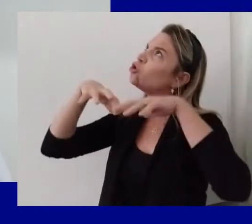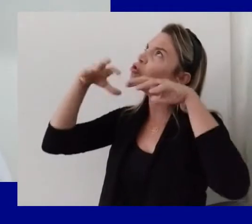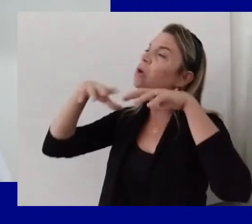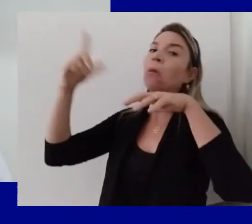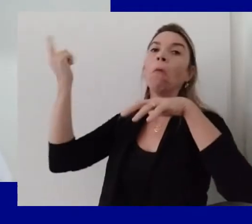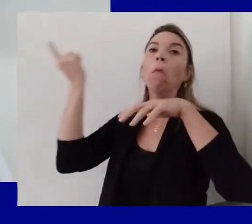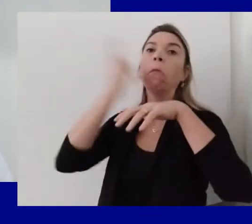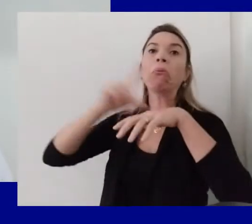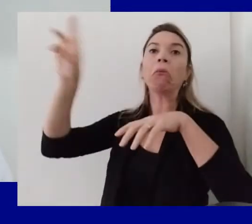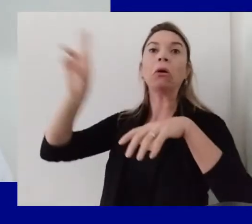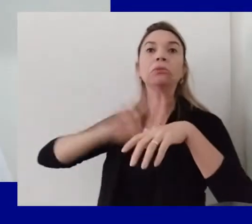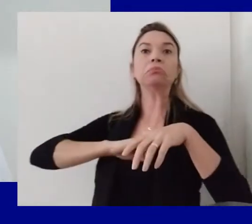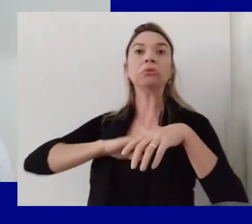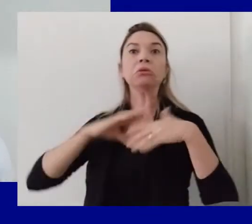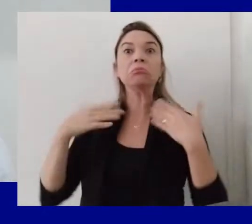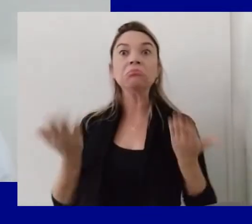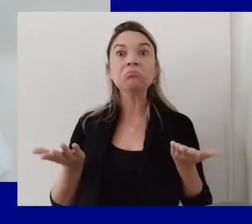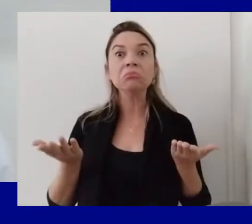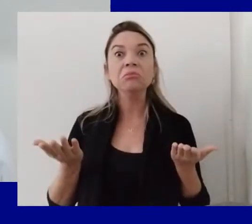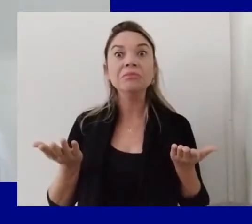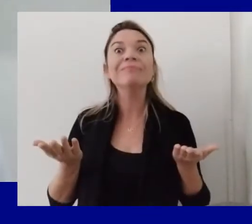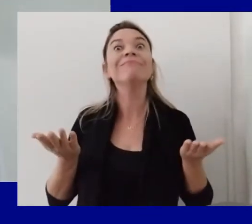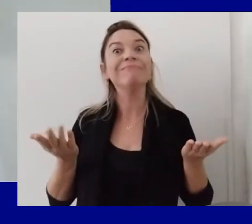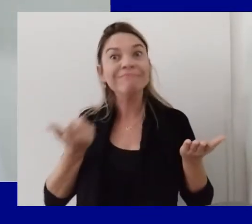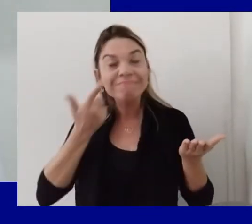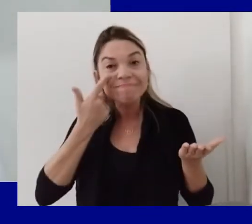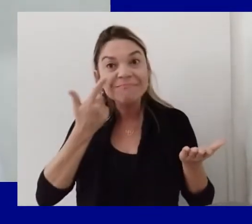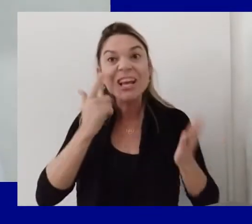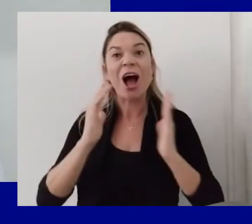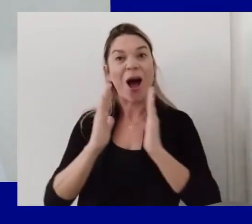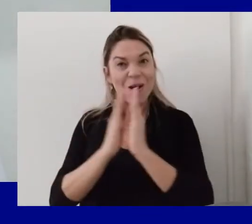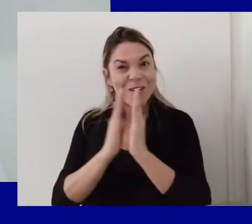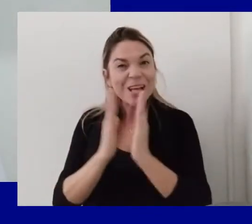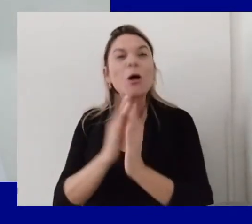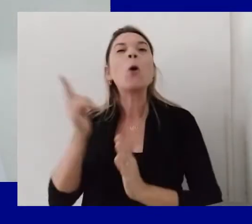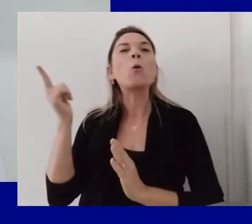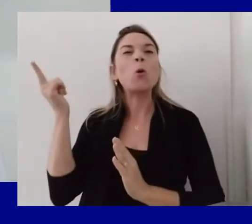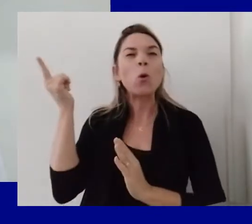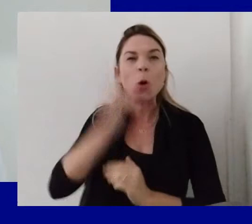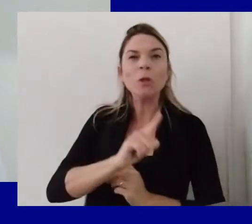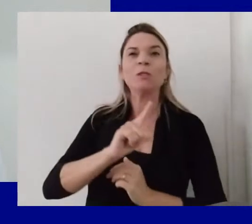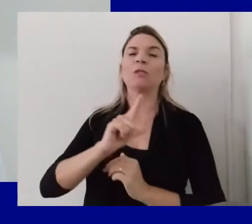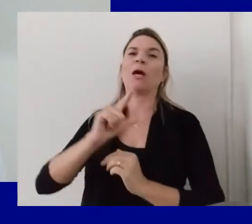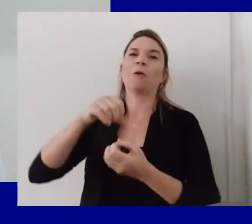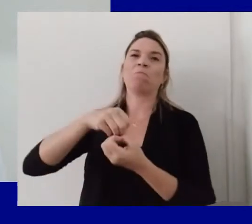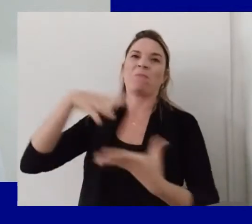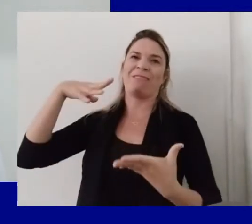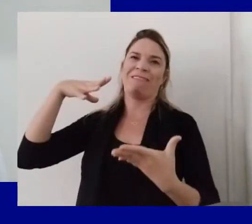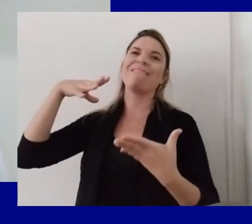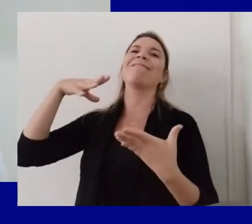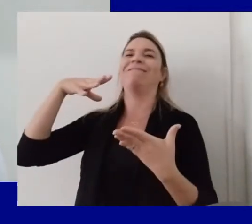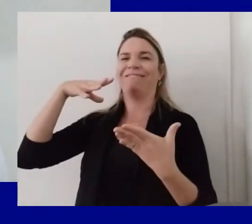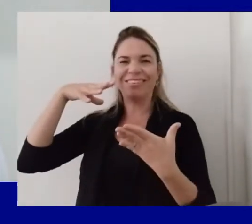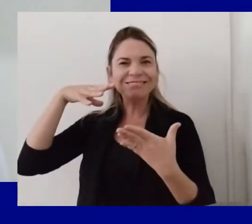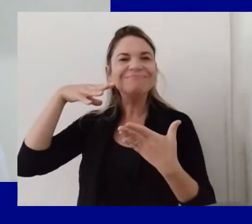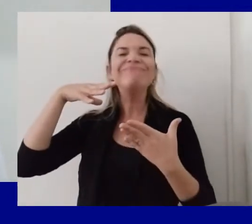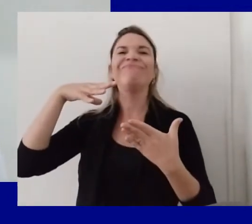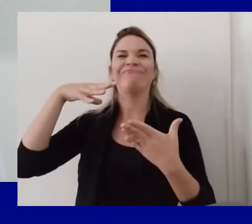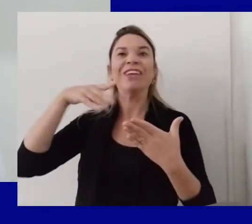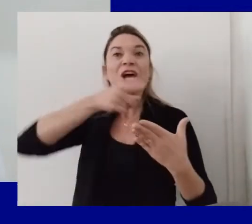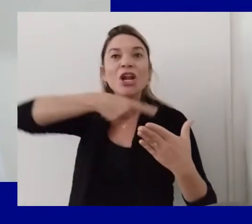pode, por sua eficácia, a oração do justo. A oração é